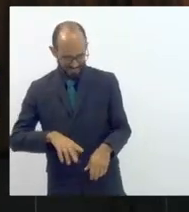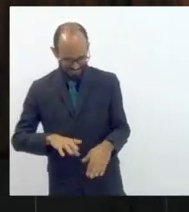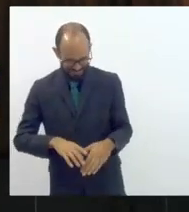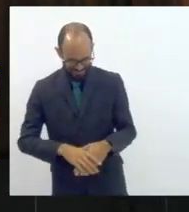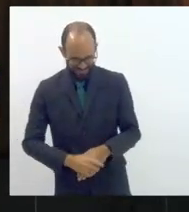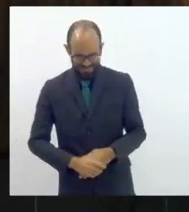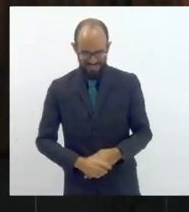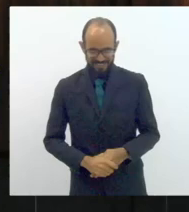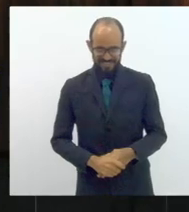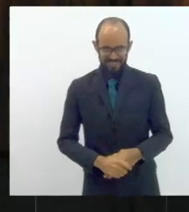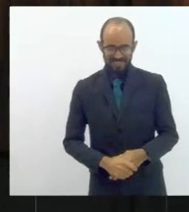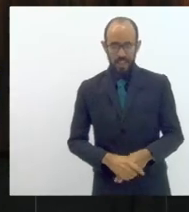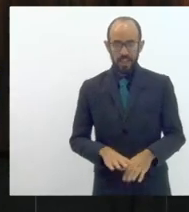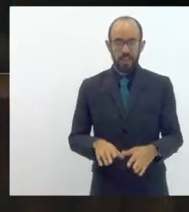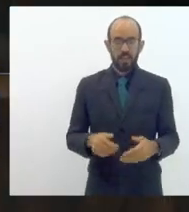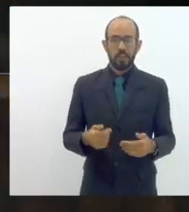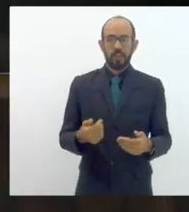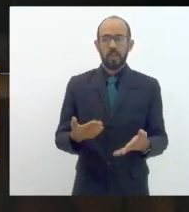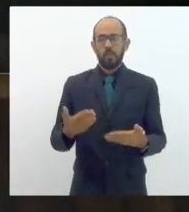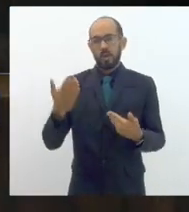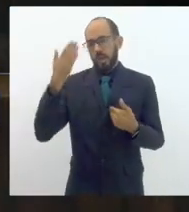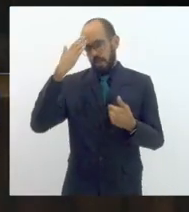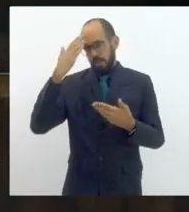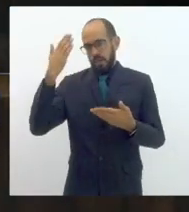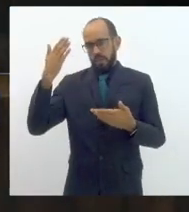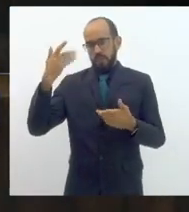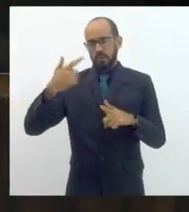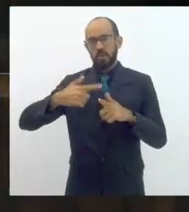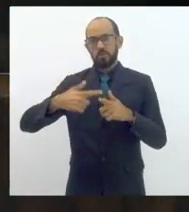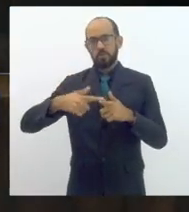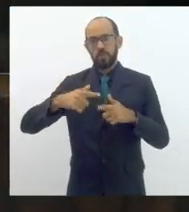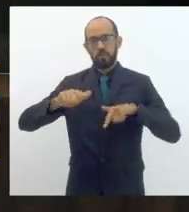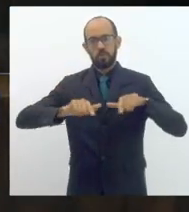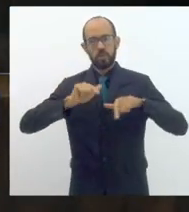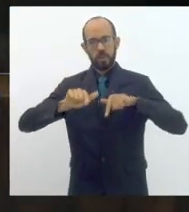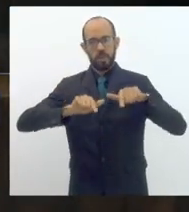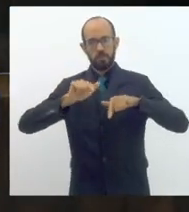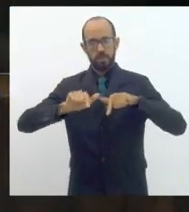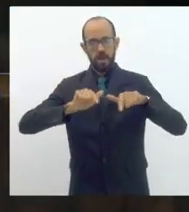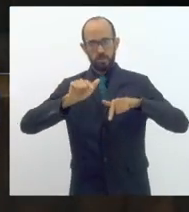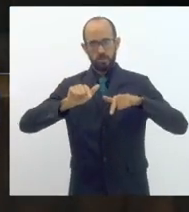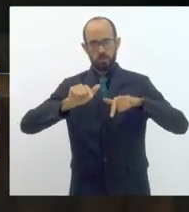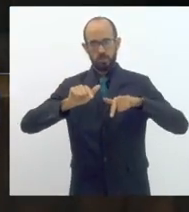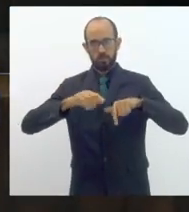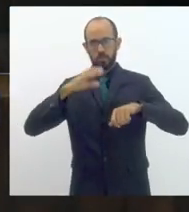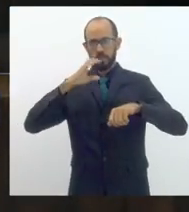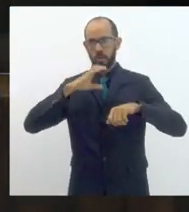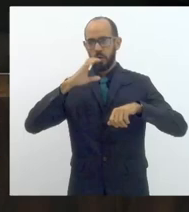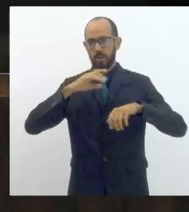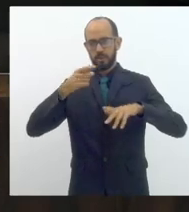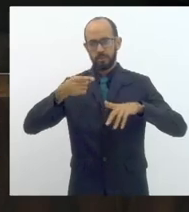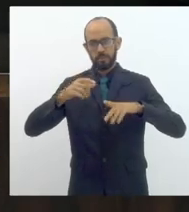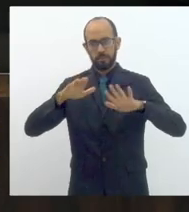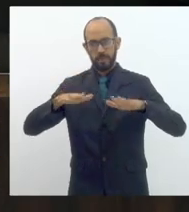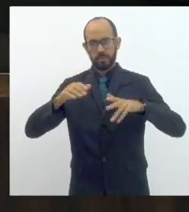Ai, ai. Gente, agradecer muito, porque é muito trabalho, é muita correria, mas é muito